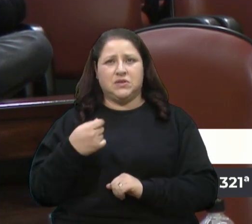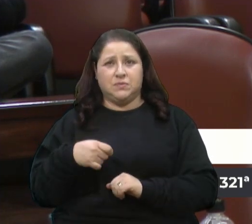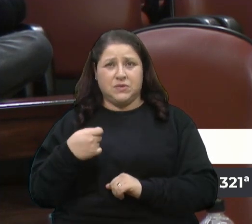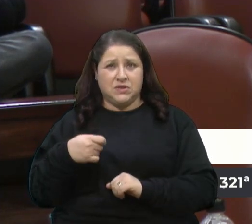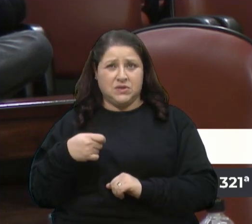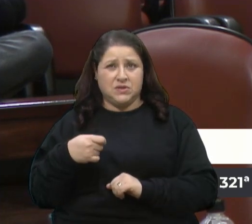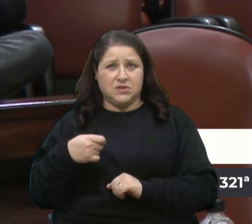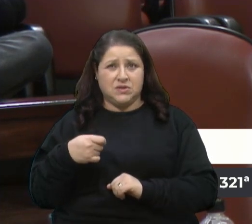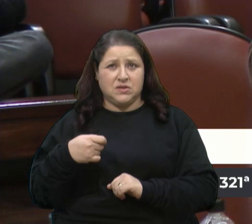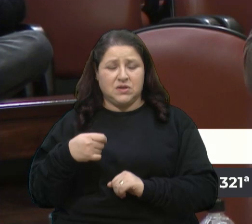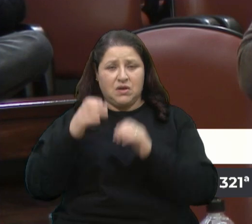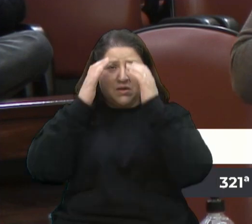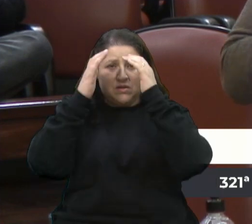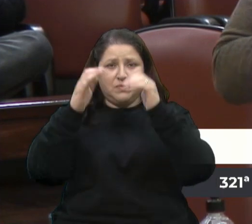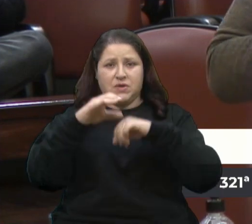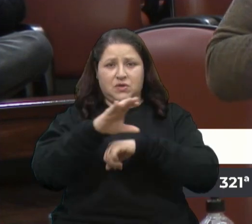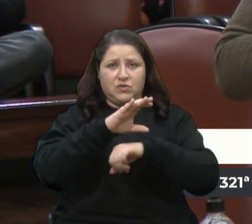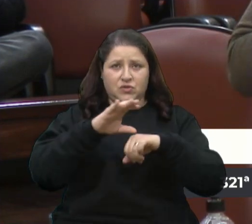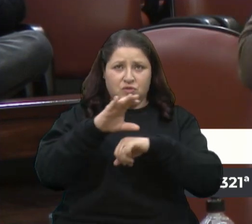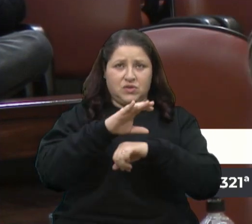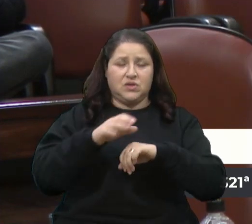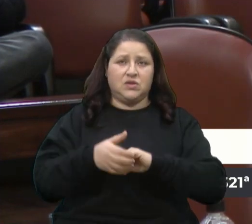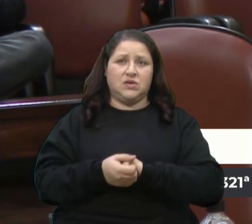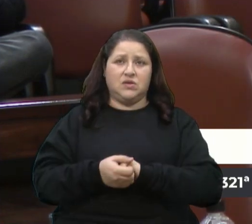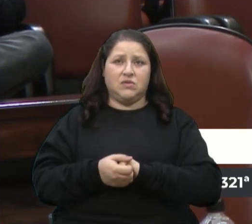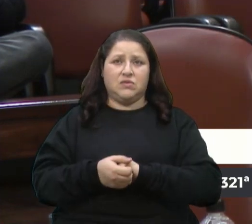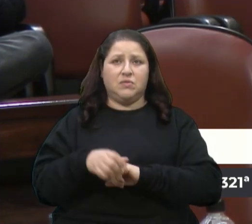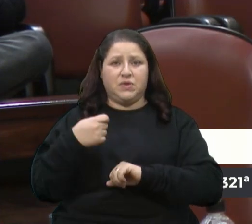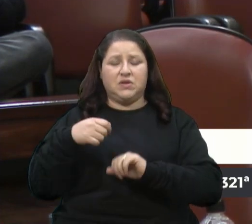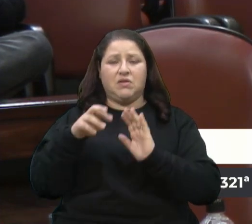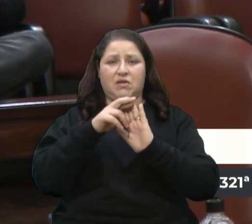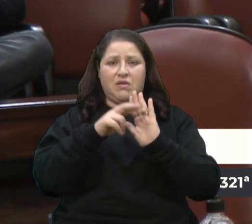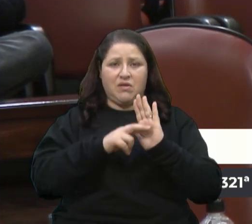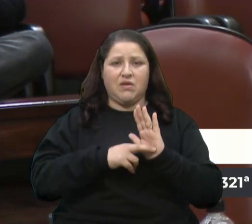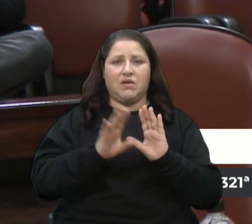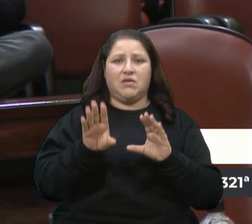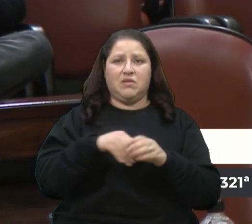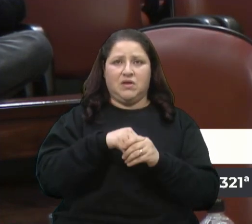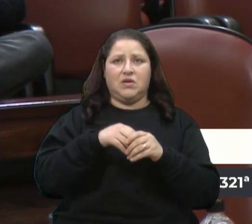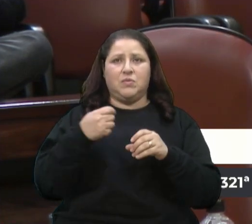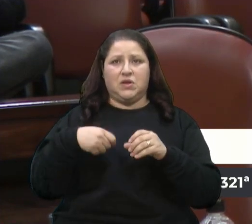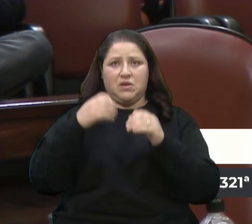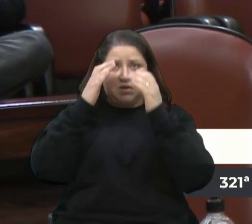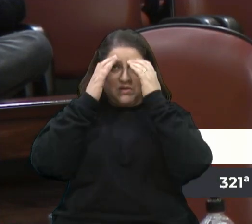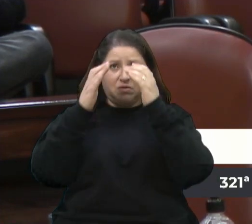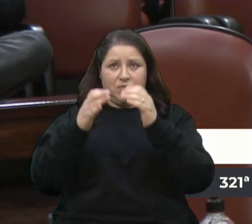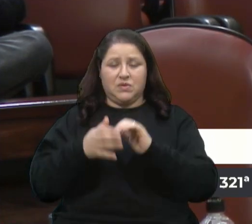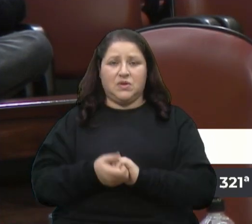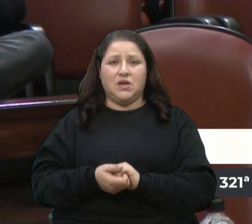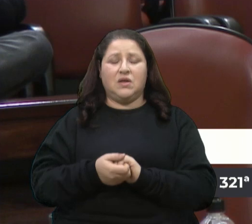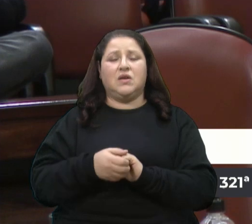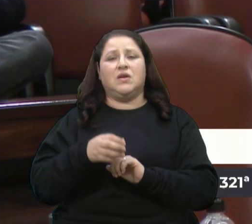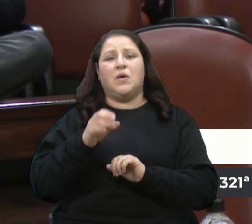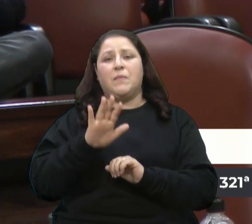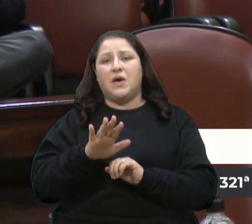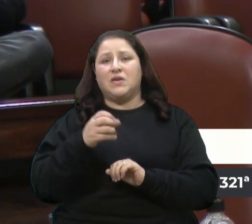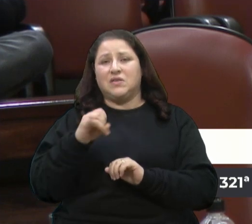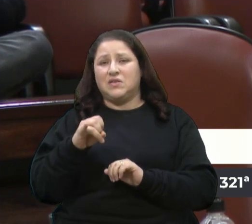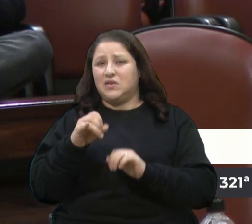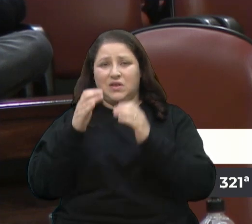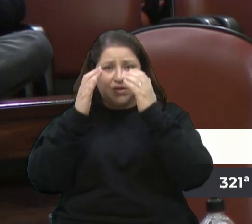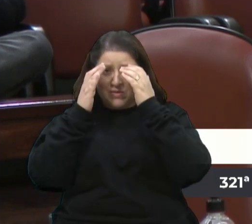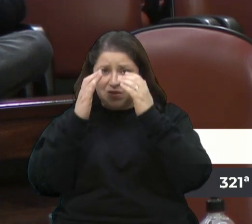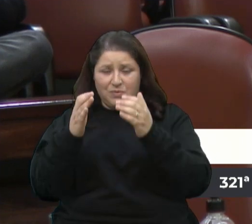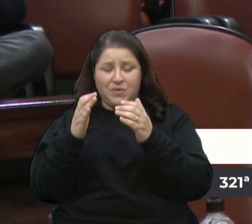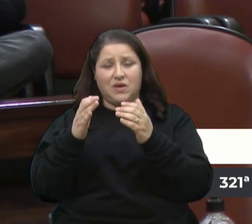está a Constituição, está o nosso regimento interno, nós estamos no lugar errado.